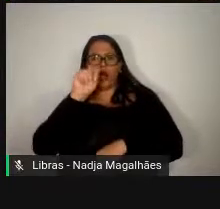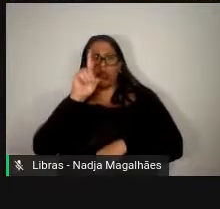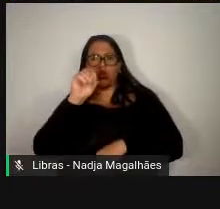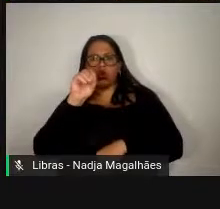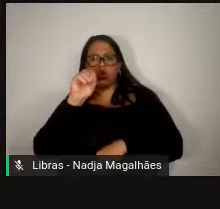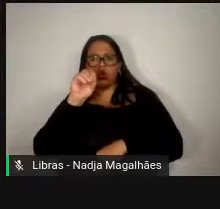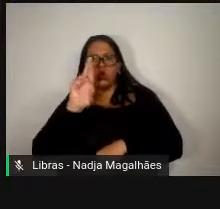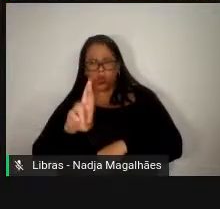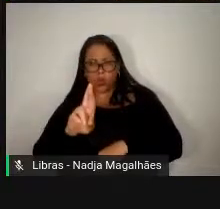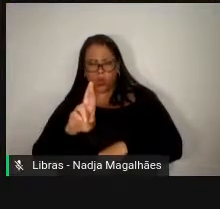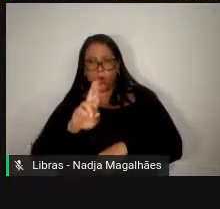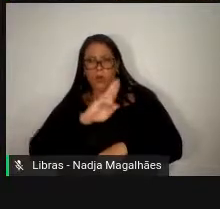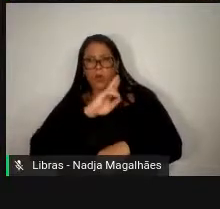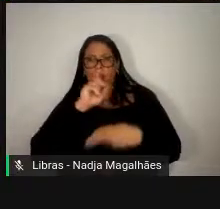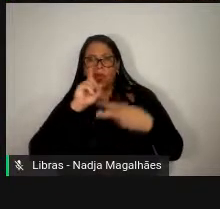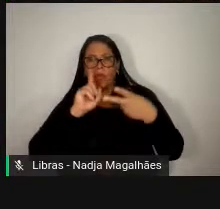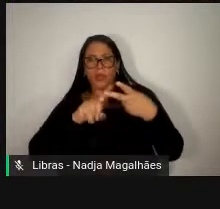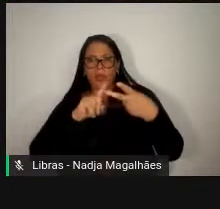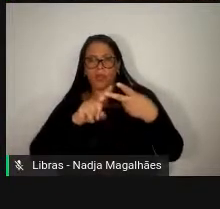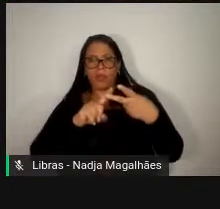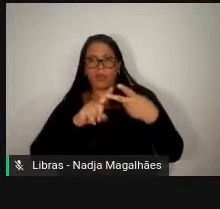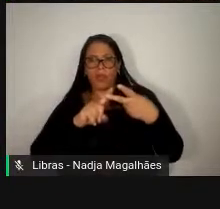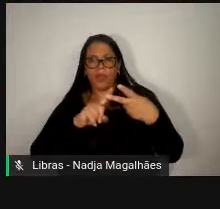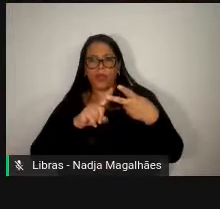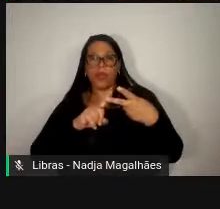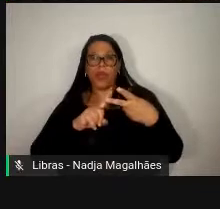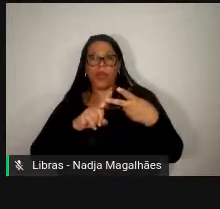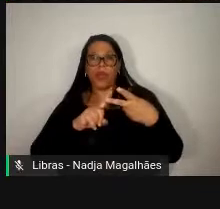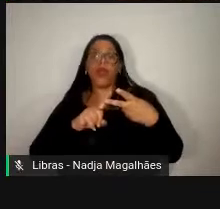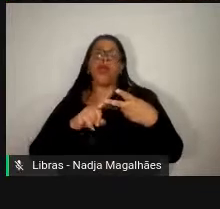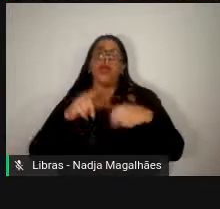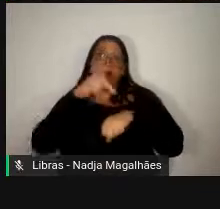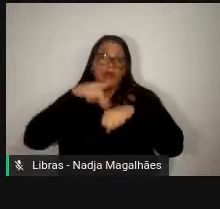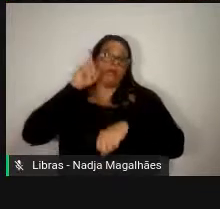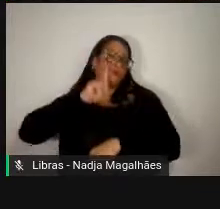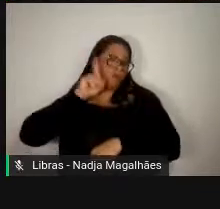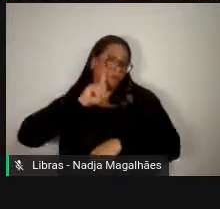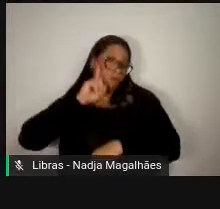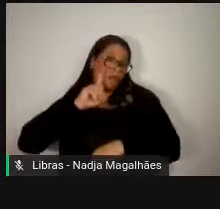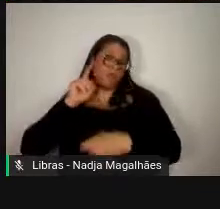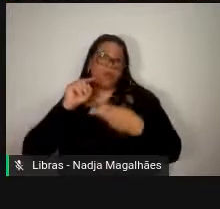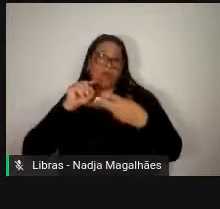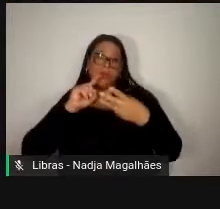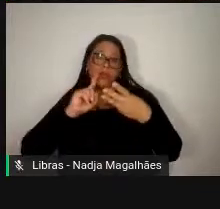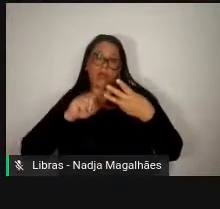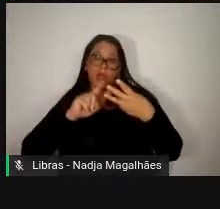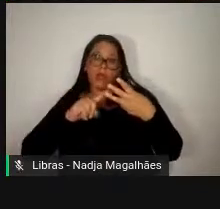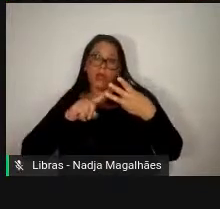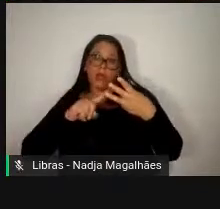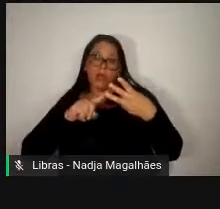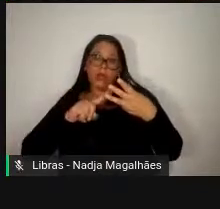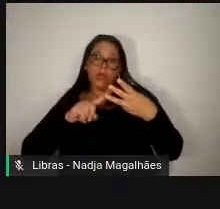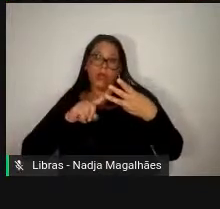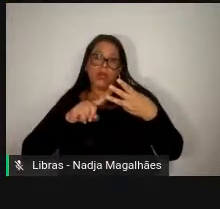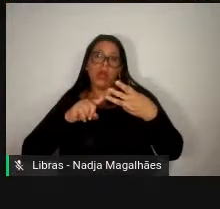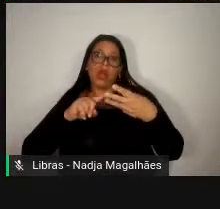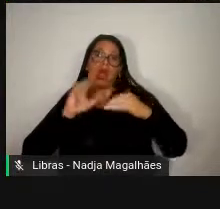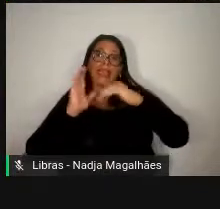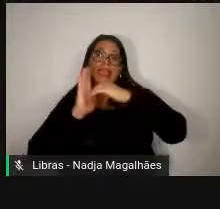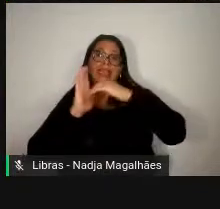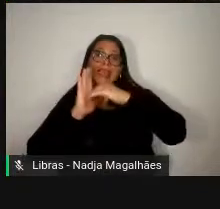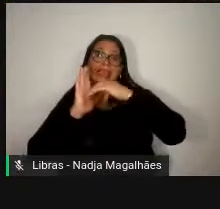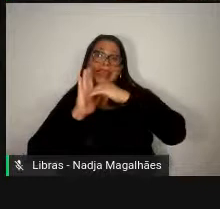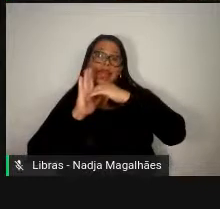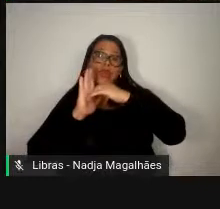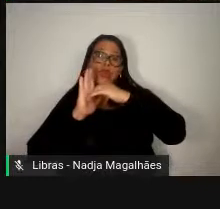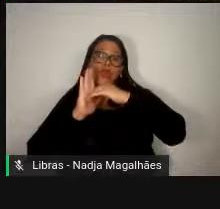a Câmara dos Deputados dos Estados Unidos e o Senado dos Estados Unidos, e aí aqui a gente faz